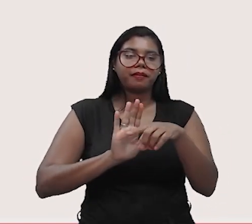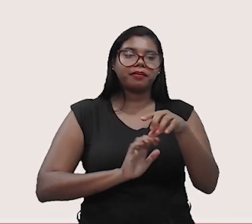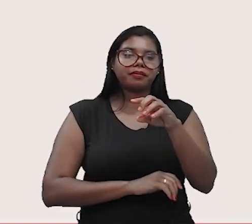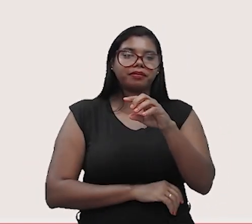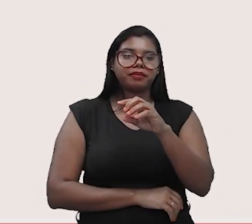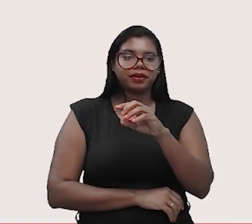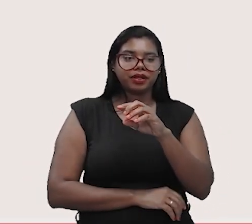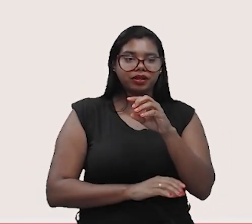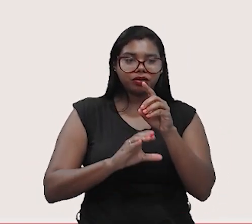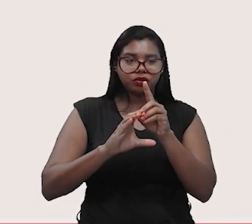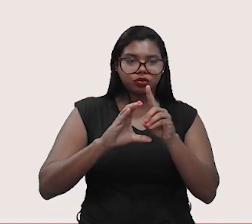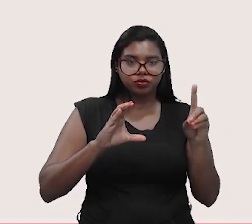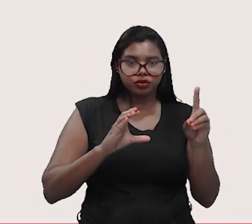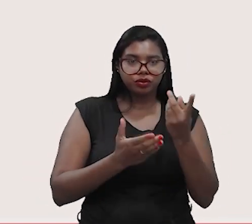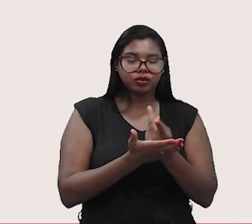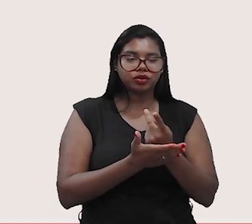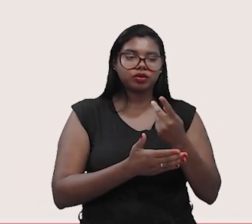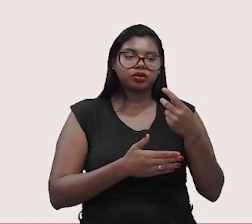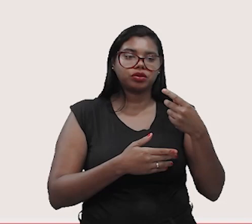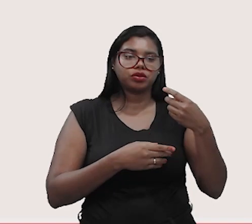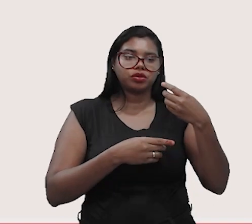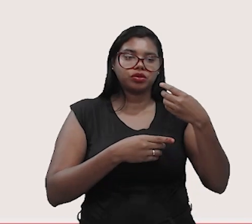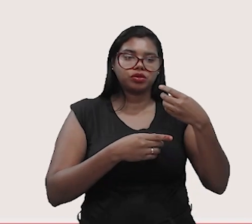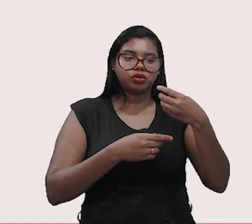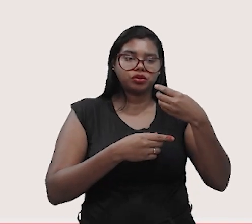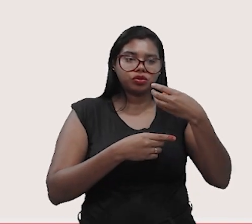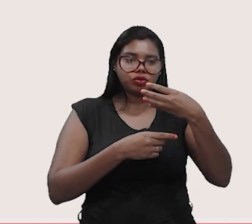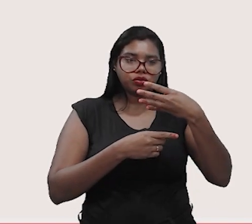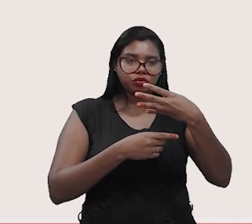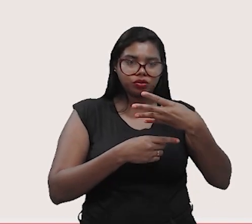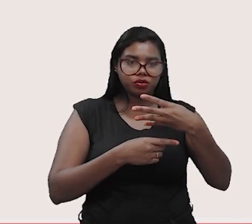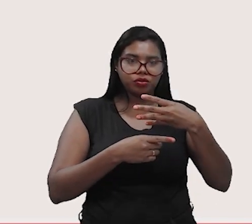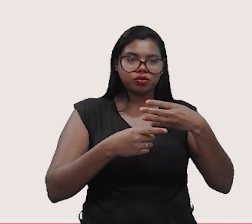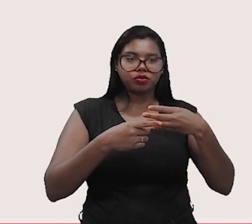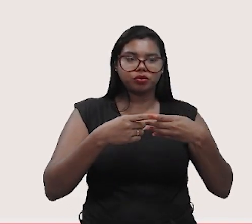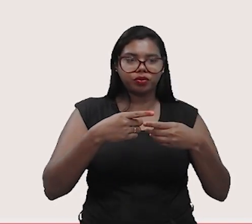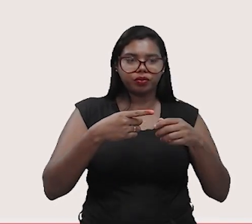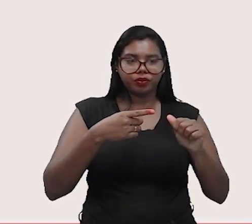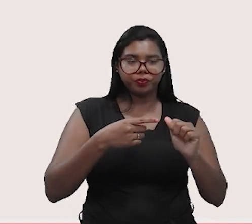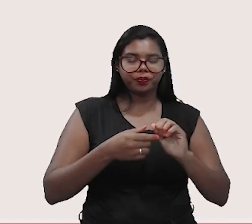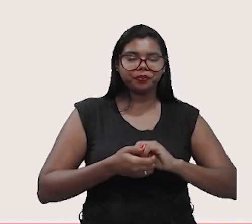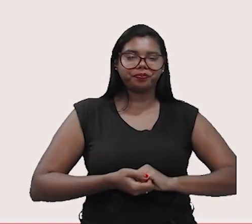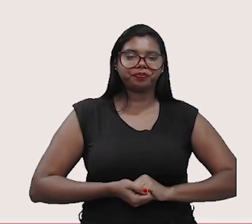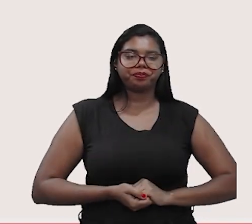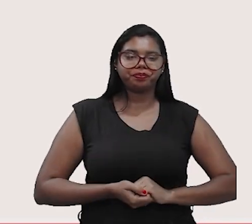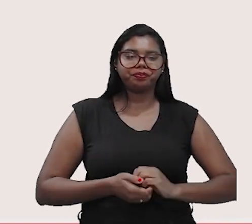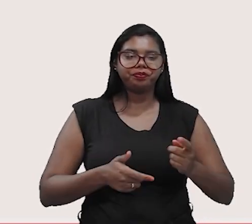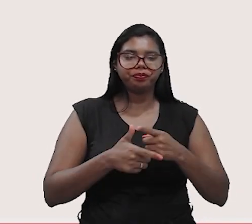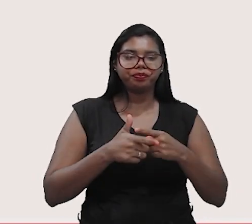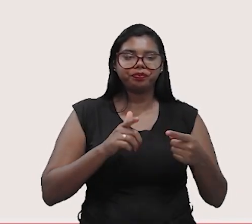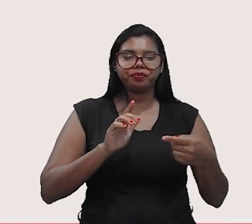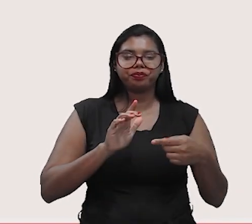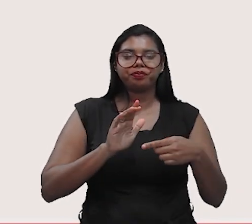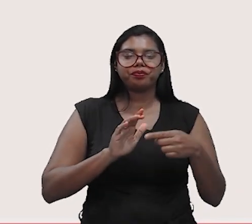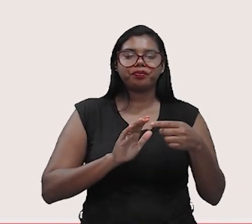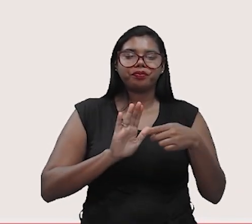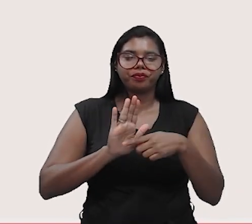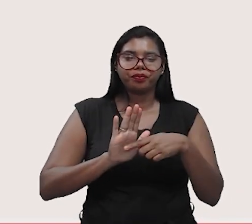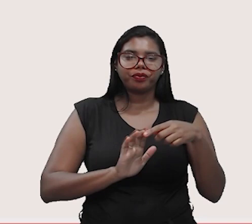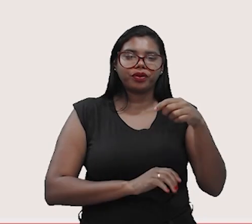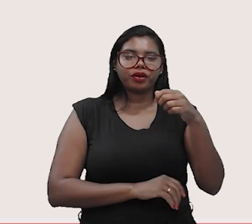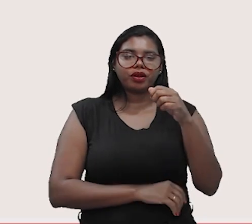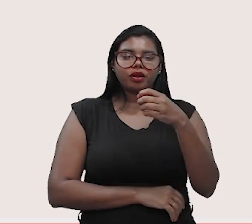vezes A. Muito bem. Então eu tenho menos delta dividido por 4 vezes A.